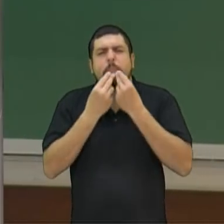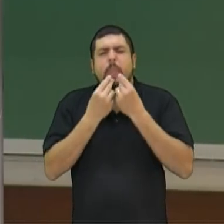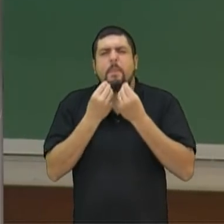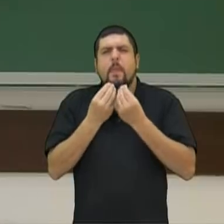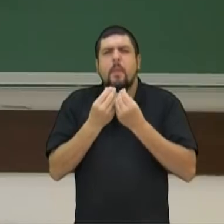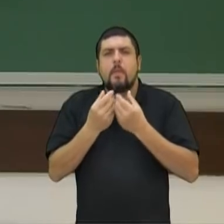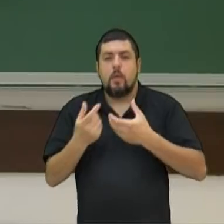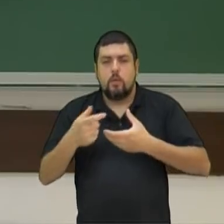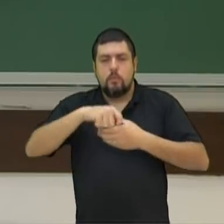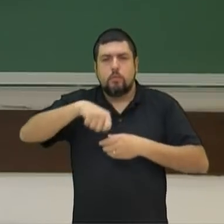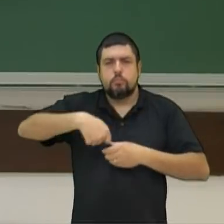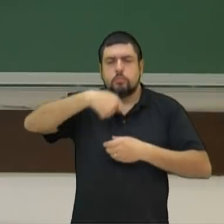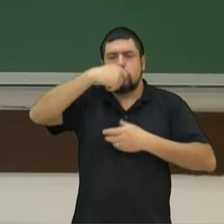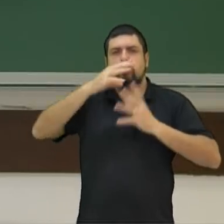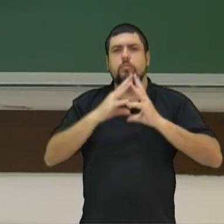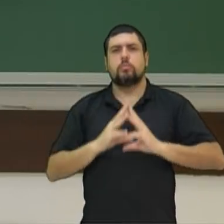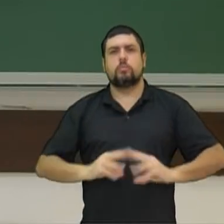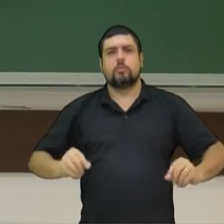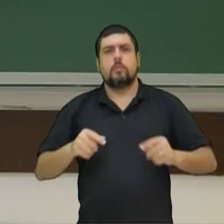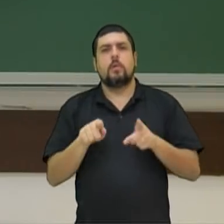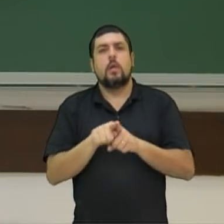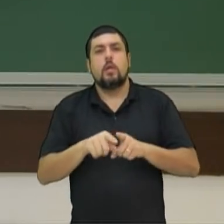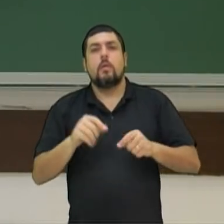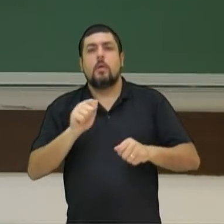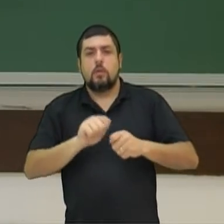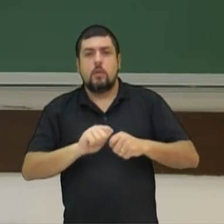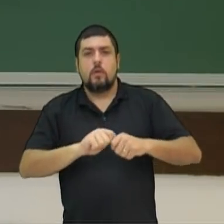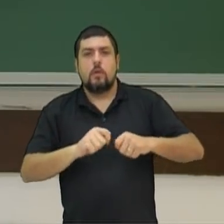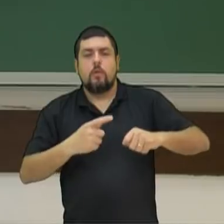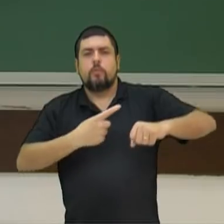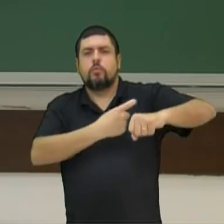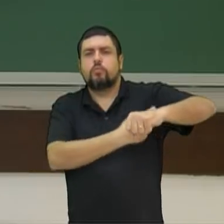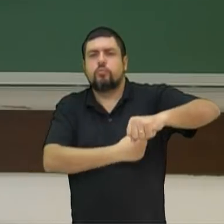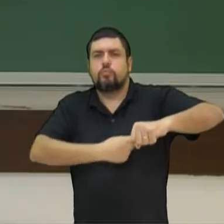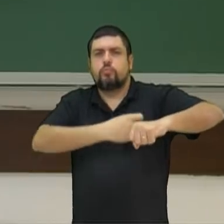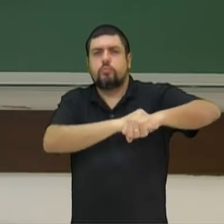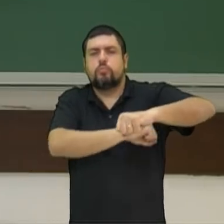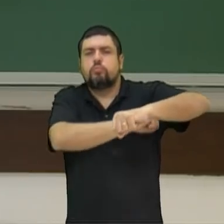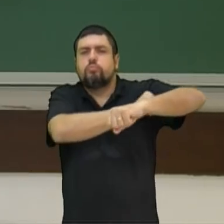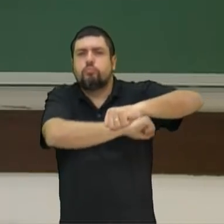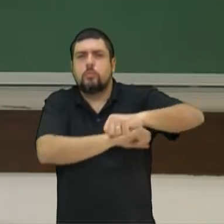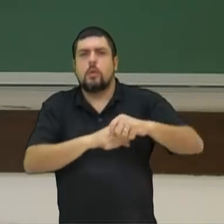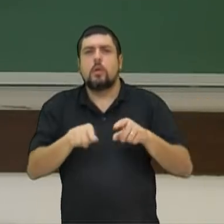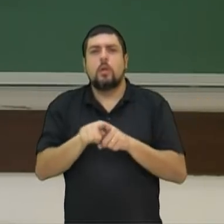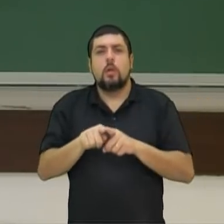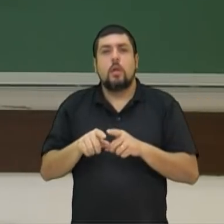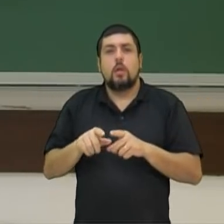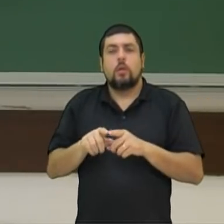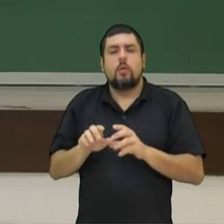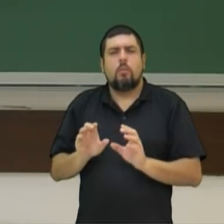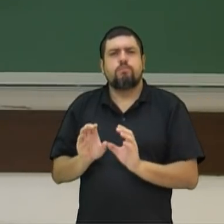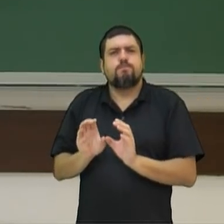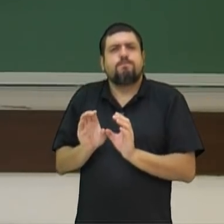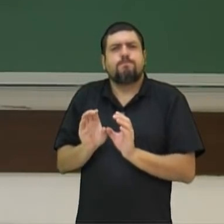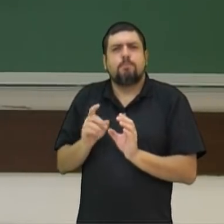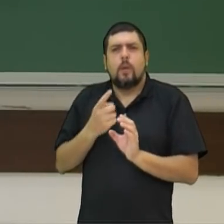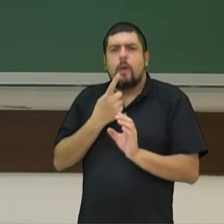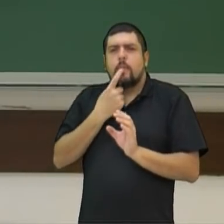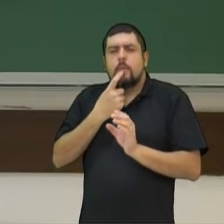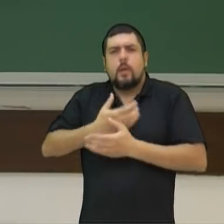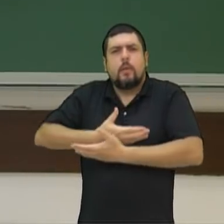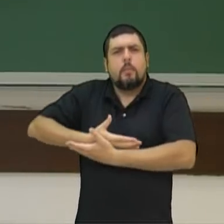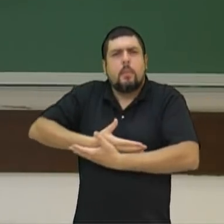fabricar desodorante, né? Pomada para assadura em crianças. Então, é um outro